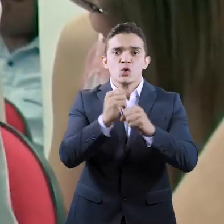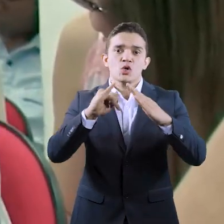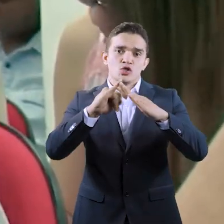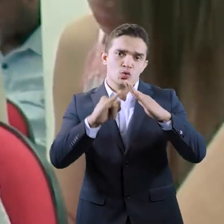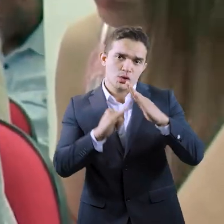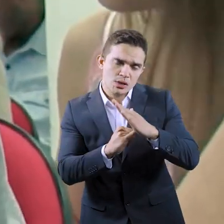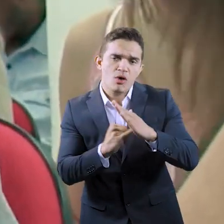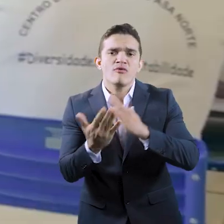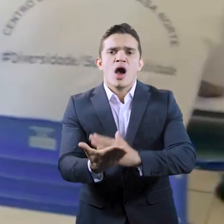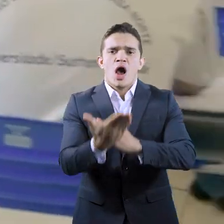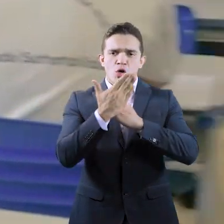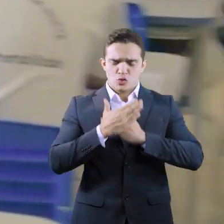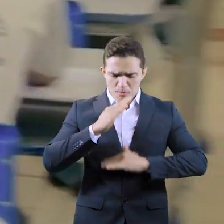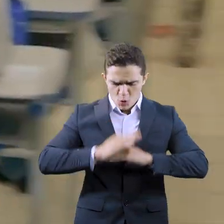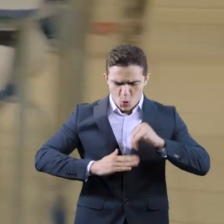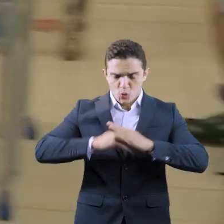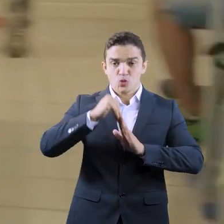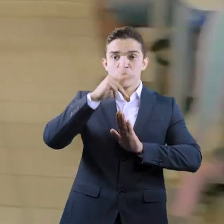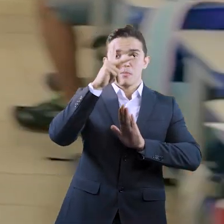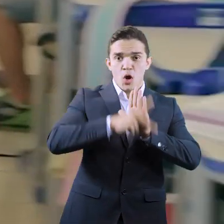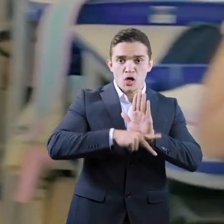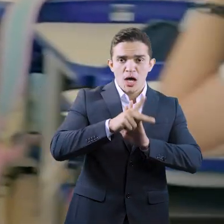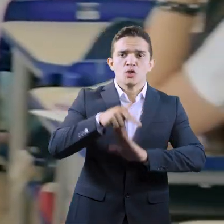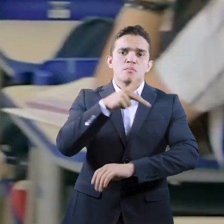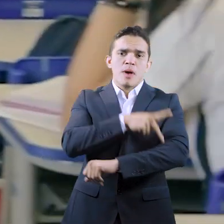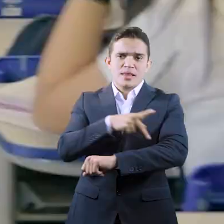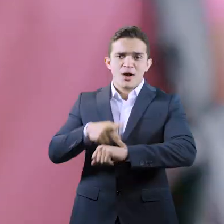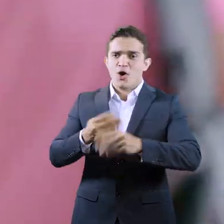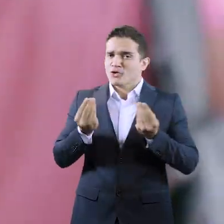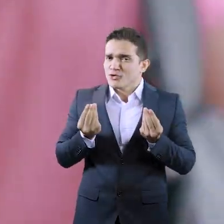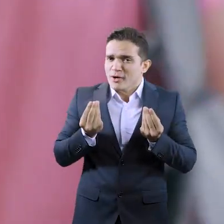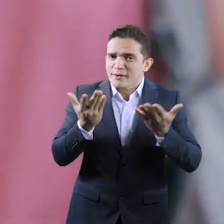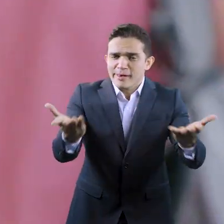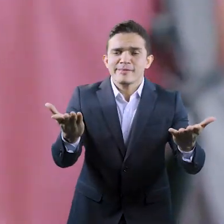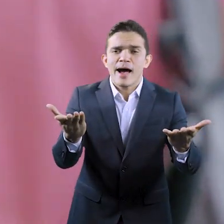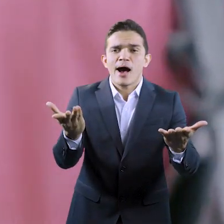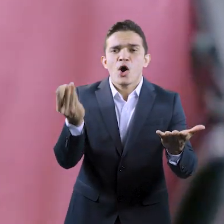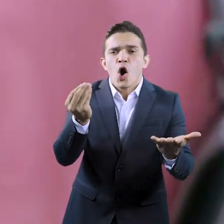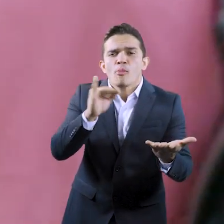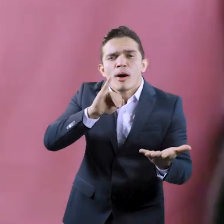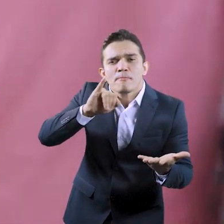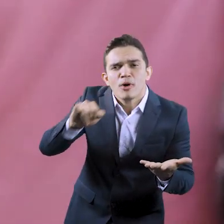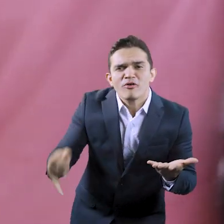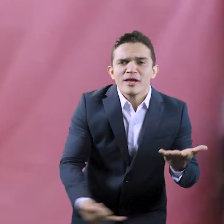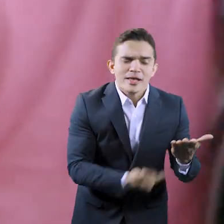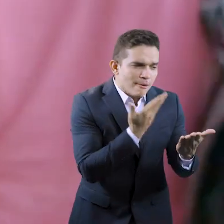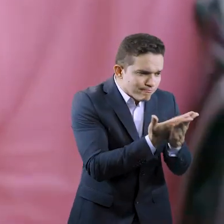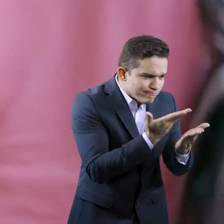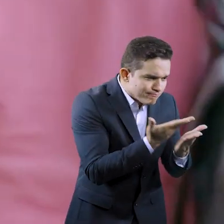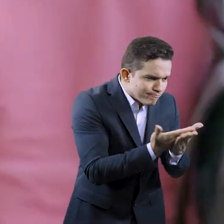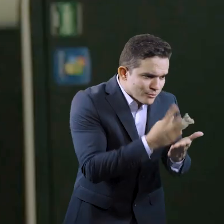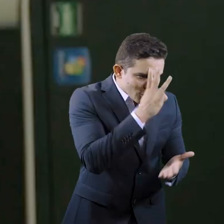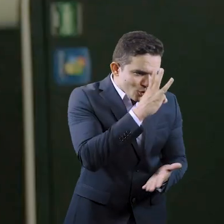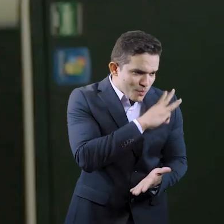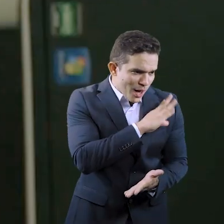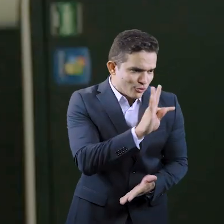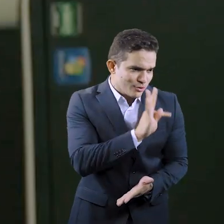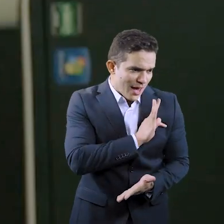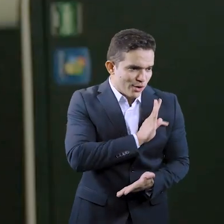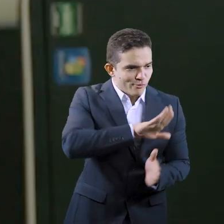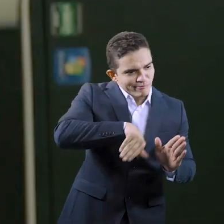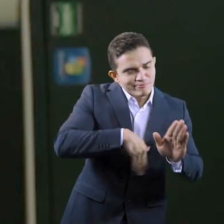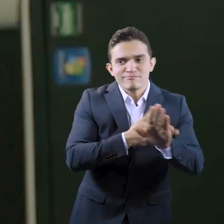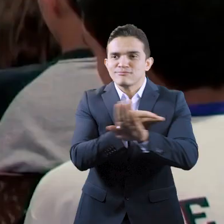projetos pedagógicos de cursos que possibilitem esse aproveitamento de estudos desenvolvidos pelos egressos de